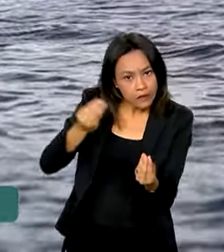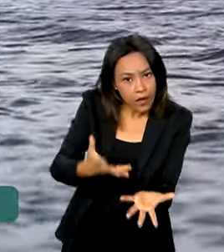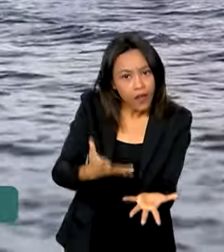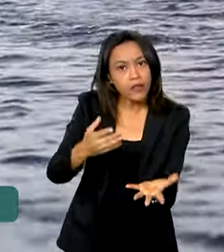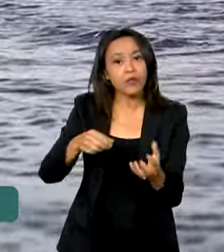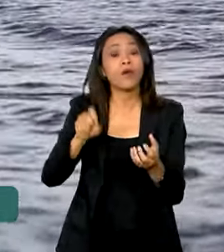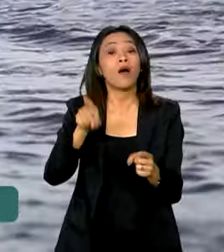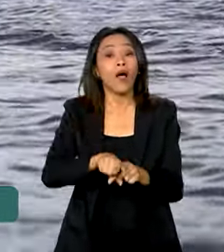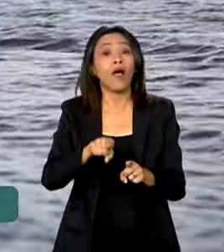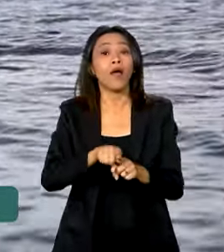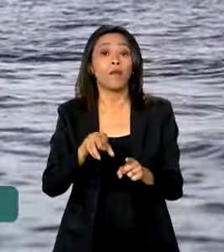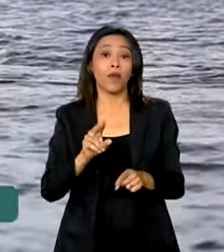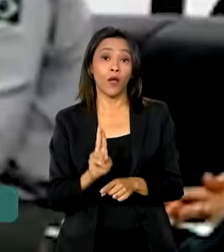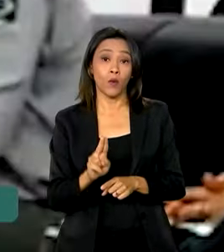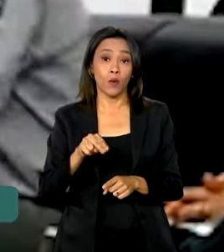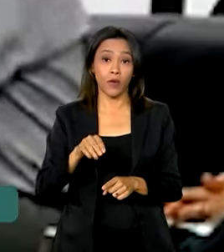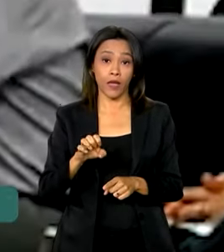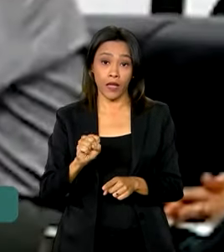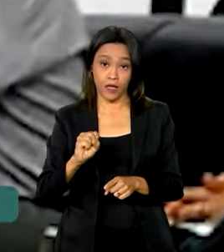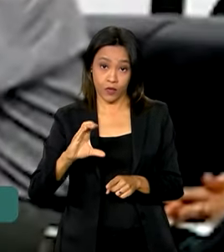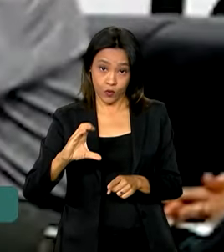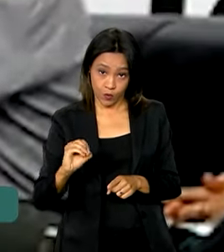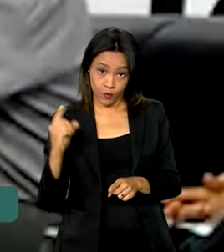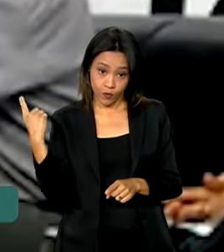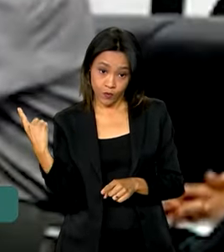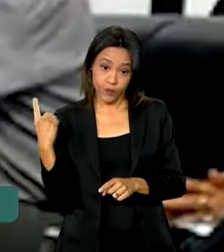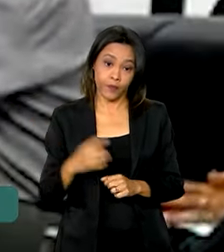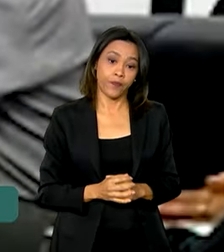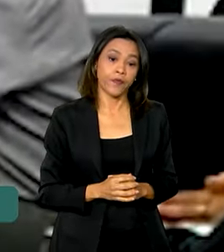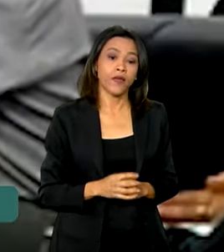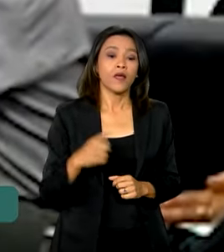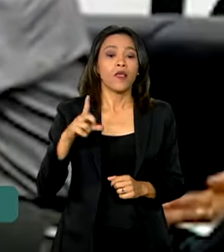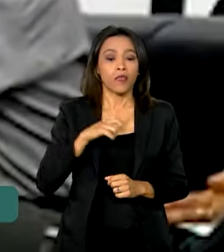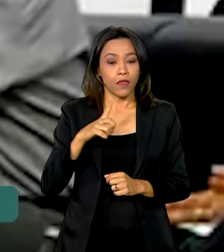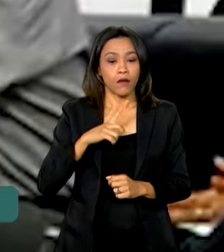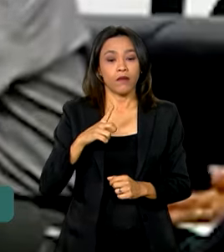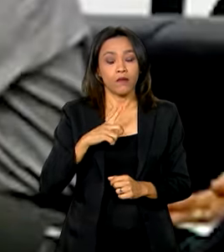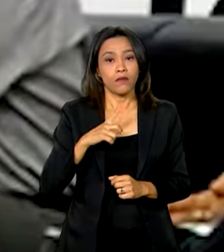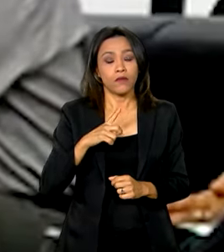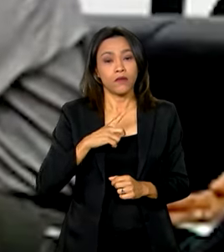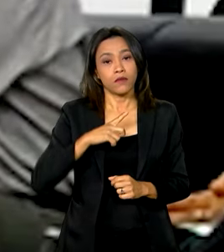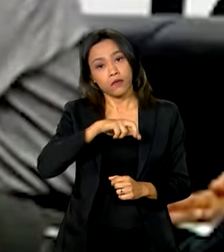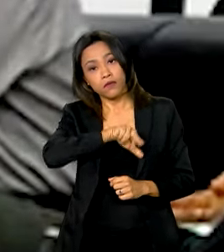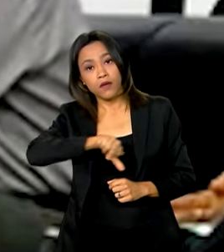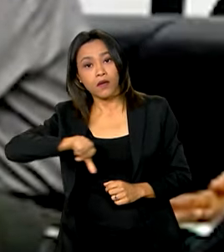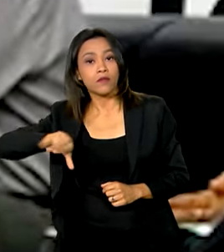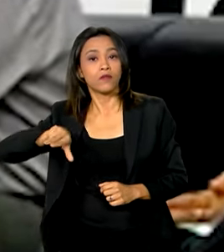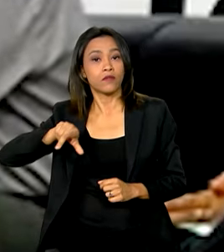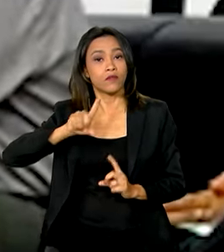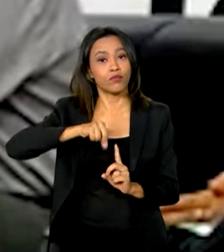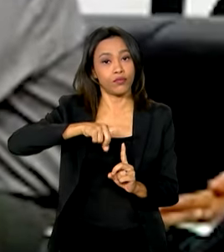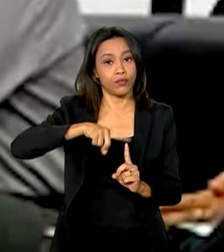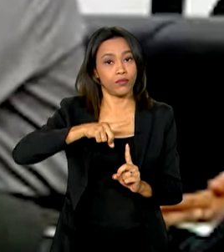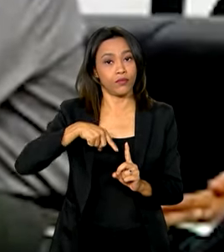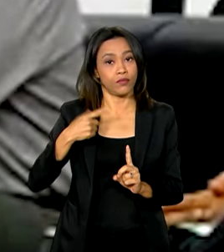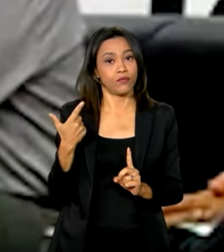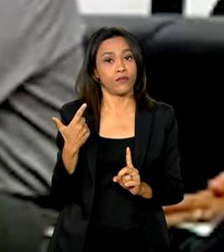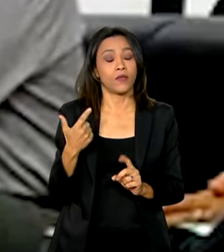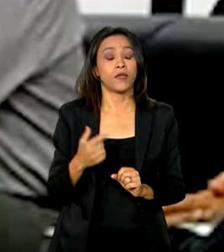pela Unesco. Nós já temos 18 unidades de conservação nessa categoria. Isso é importante porque